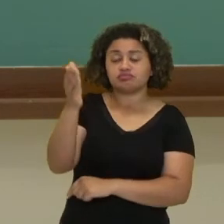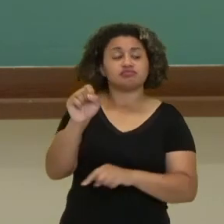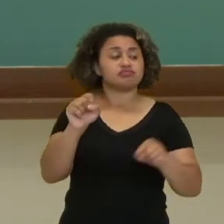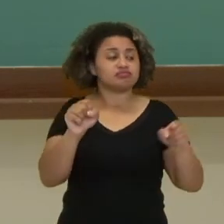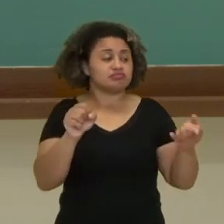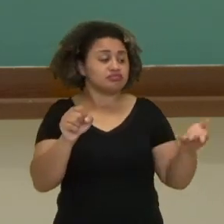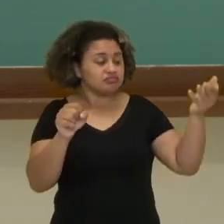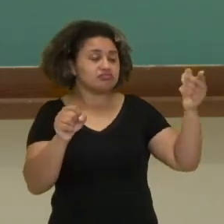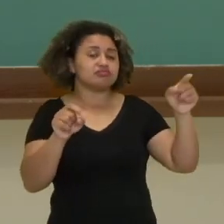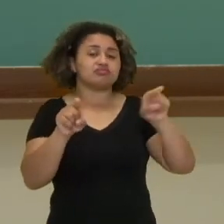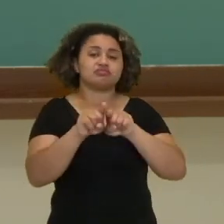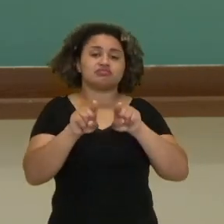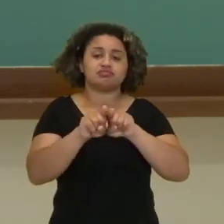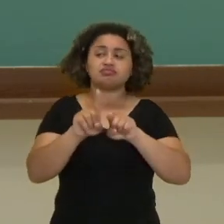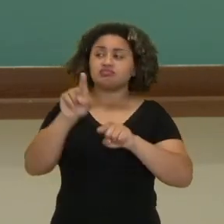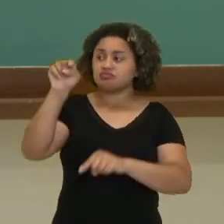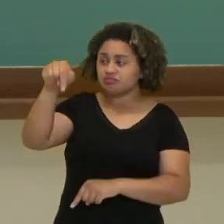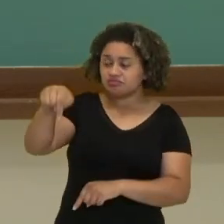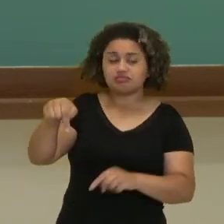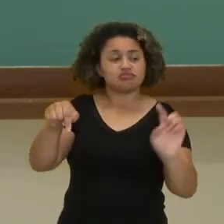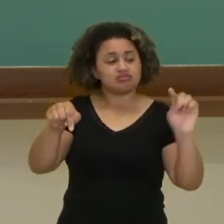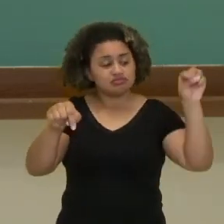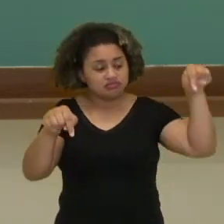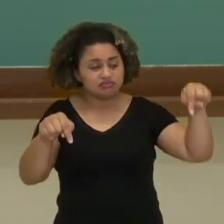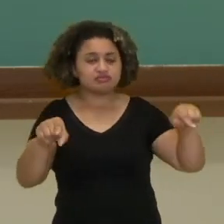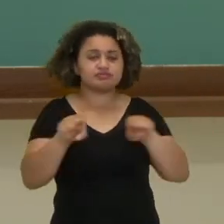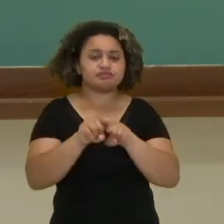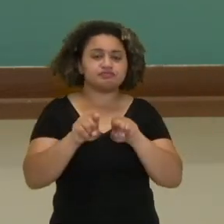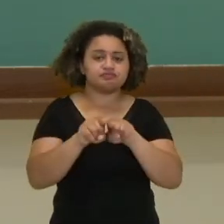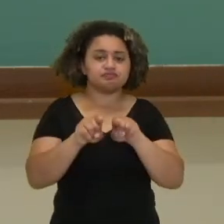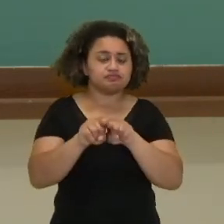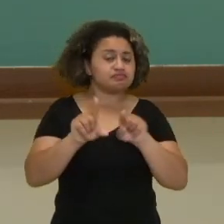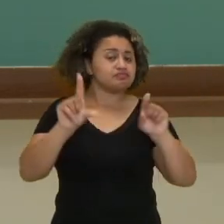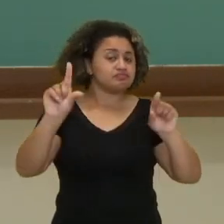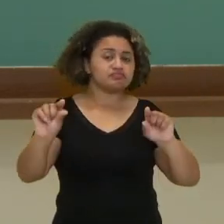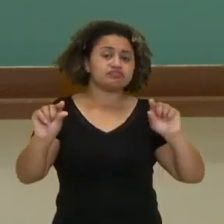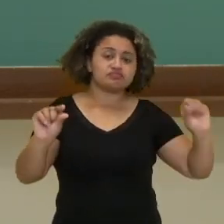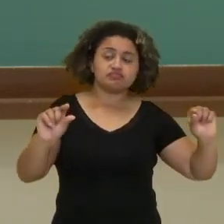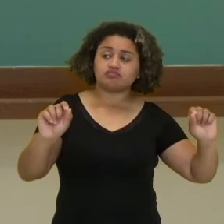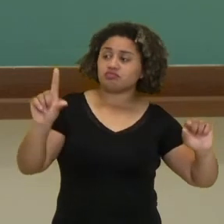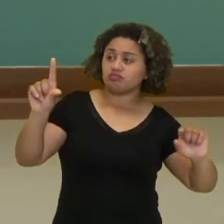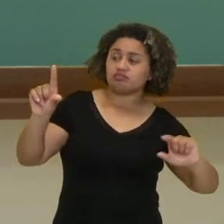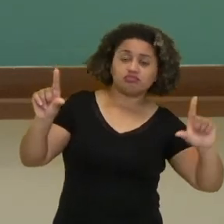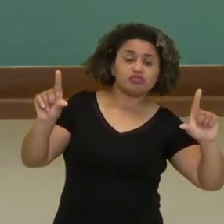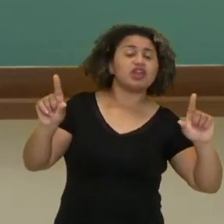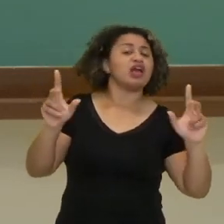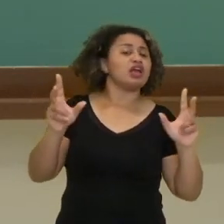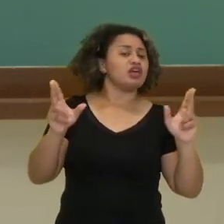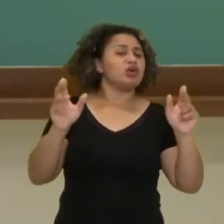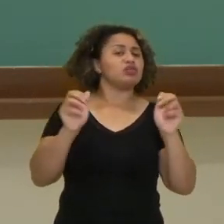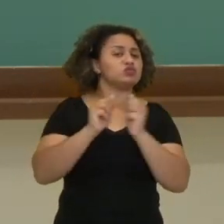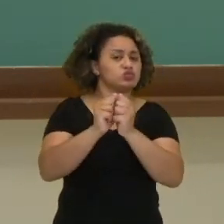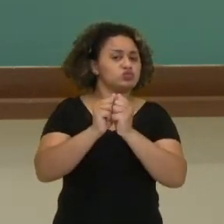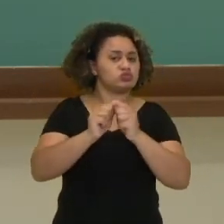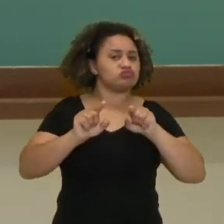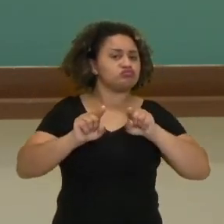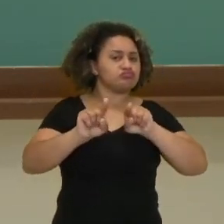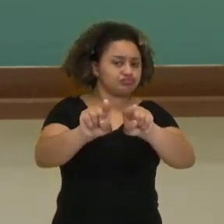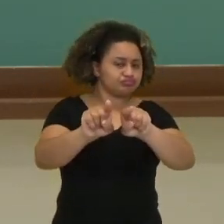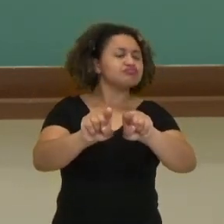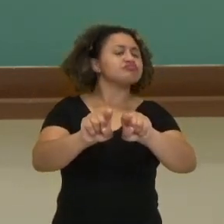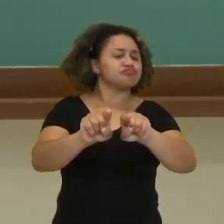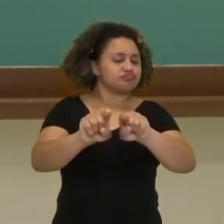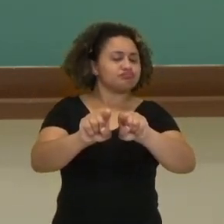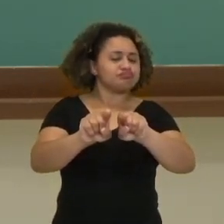mesma proporção. E se uma diminuir, a outra grandeza também vai diminuir na